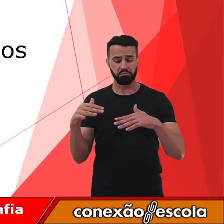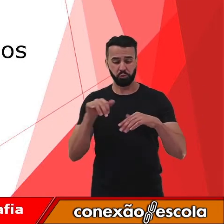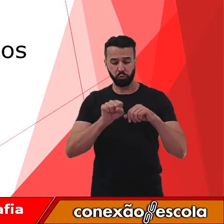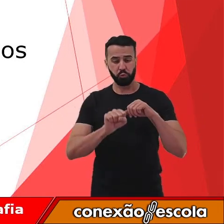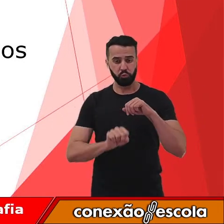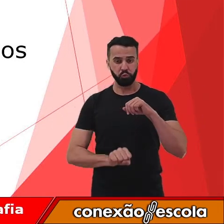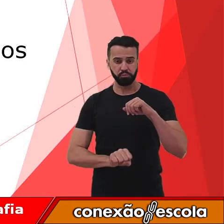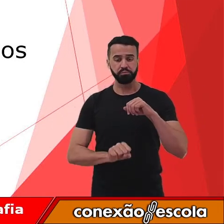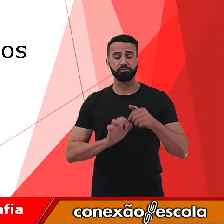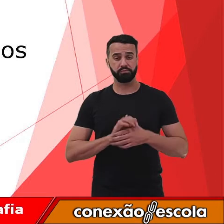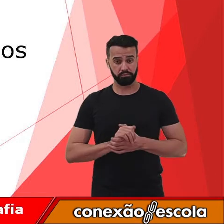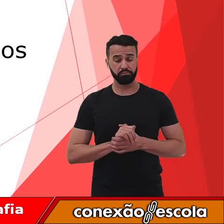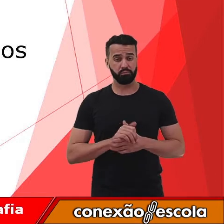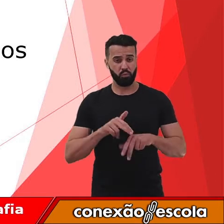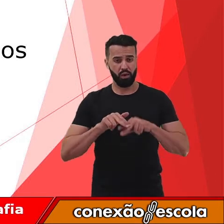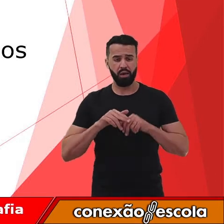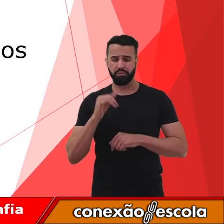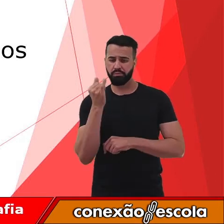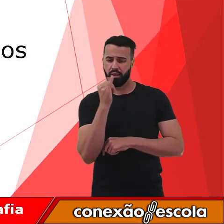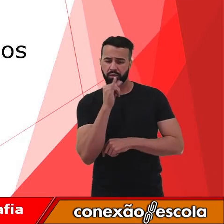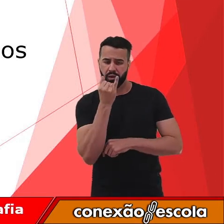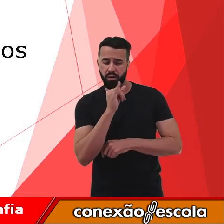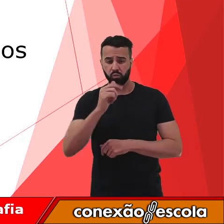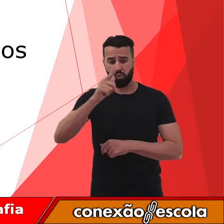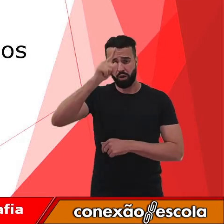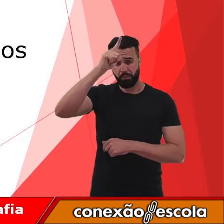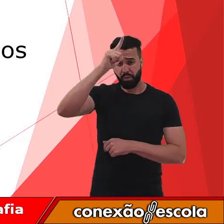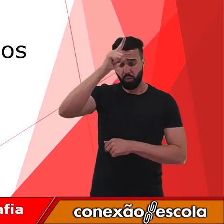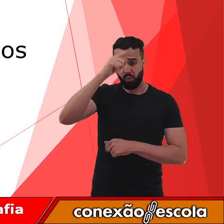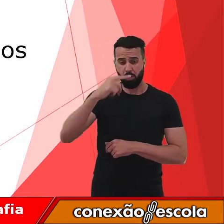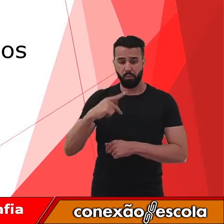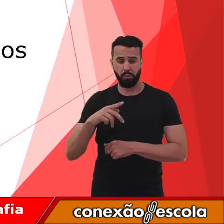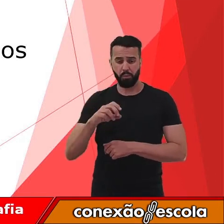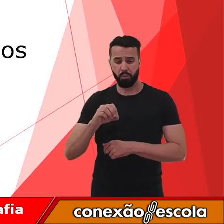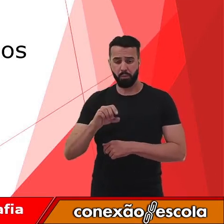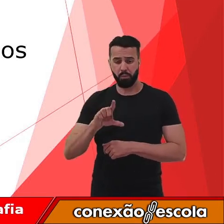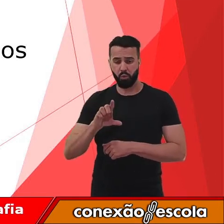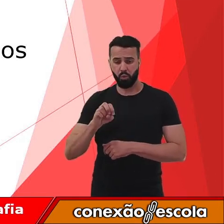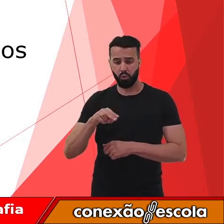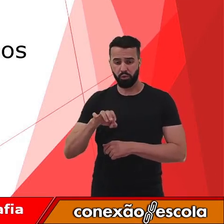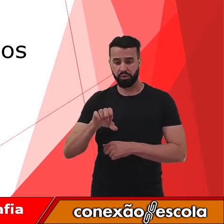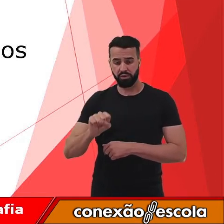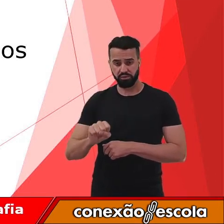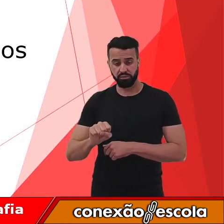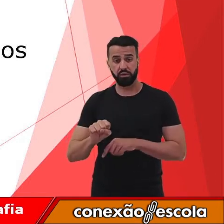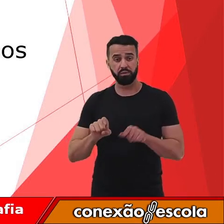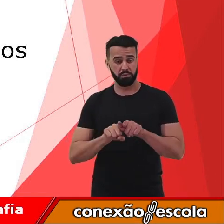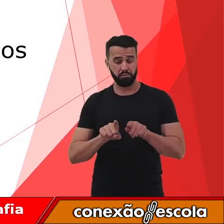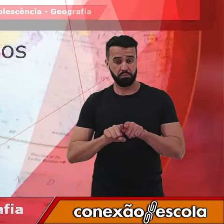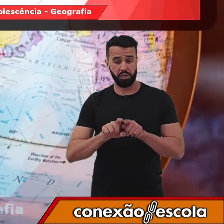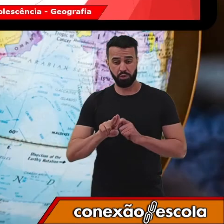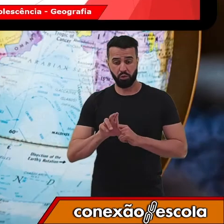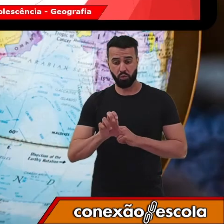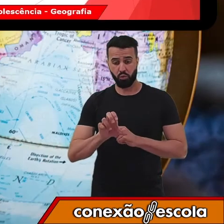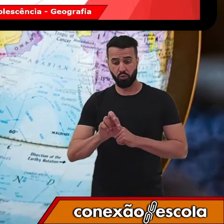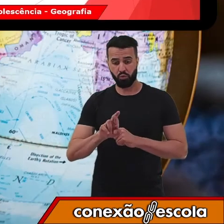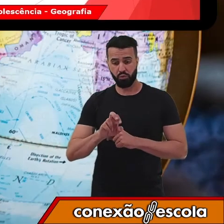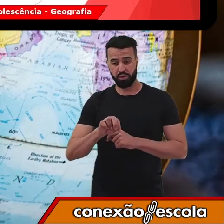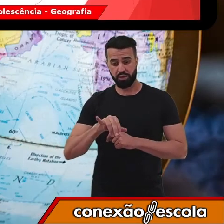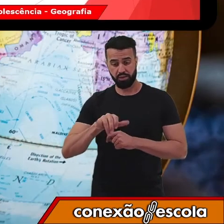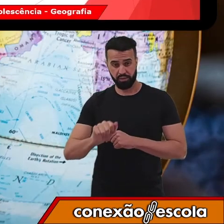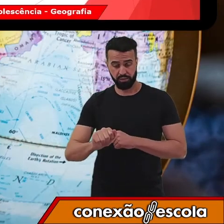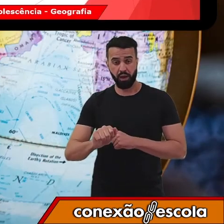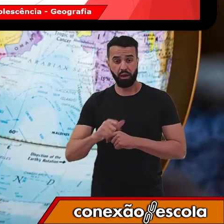muitos imigrantes italianos, alemães, poloneses e ucranianos escolheram a região sul do